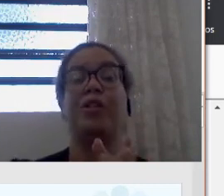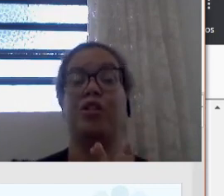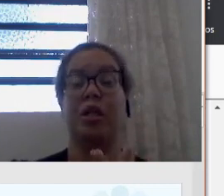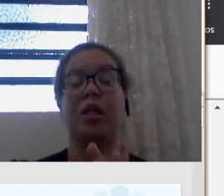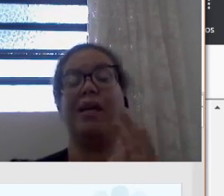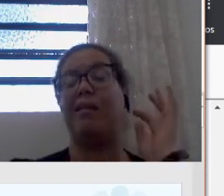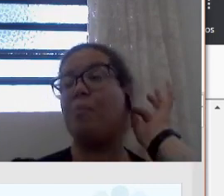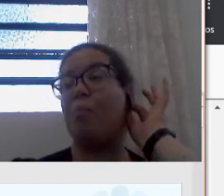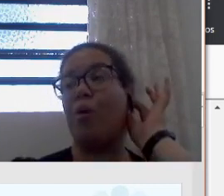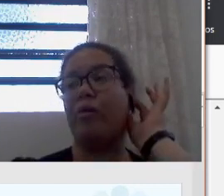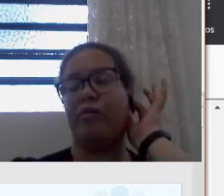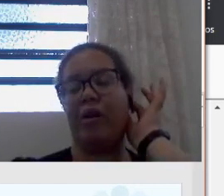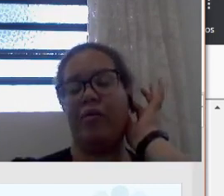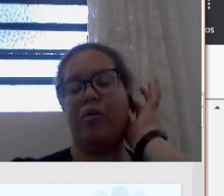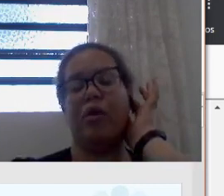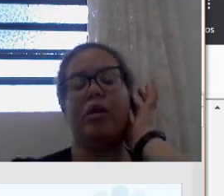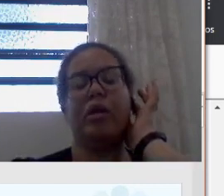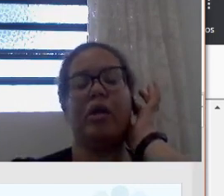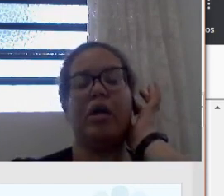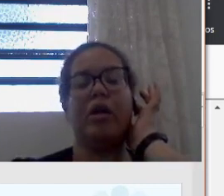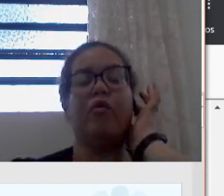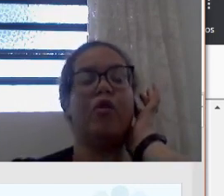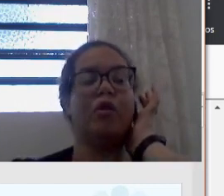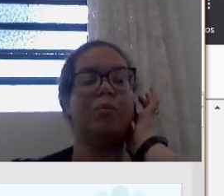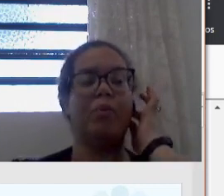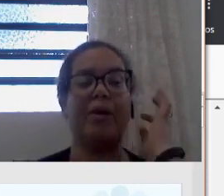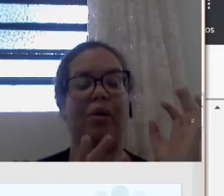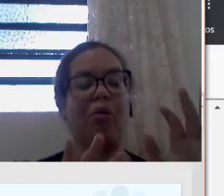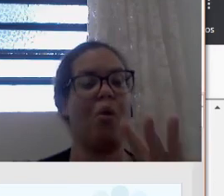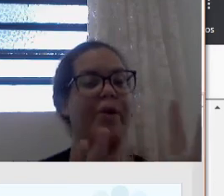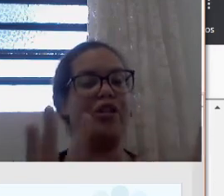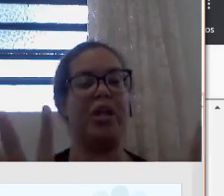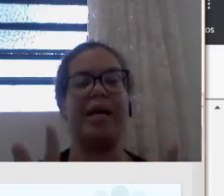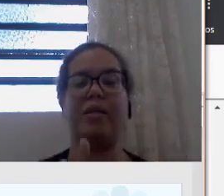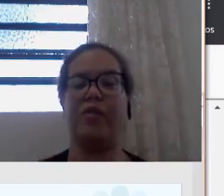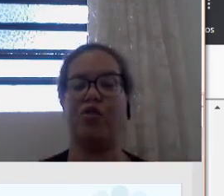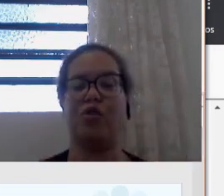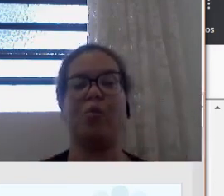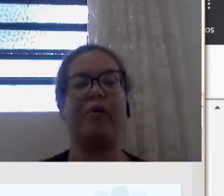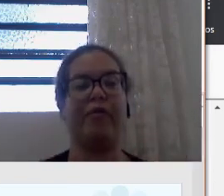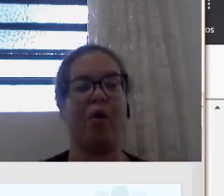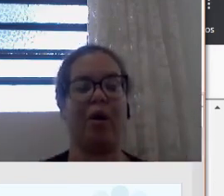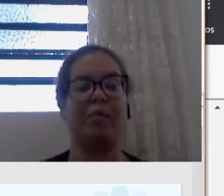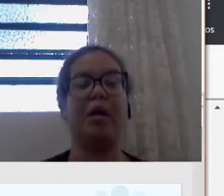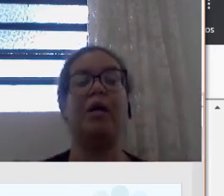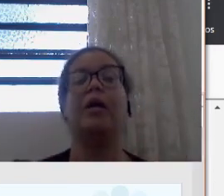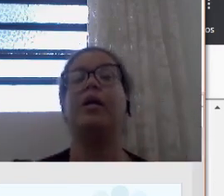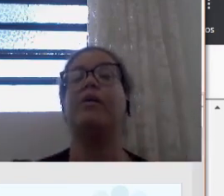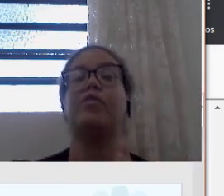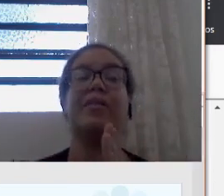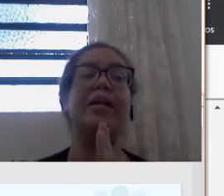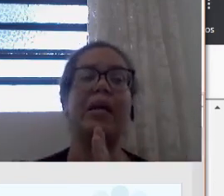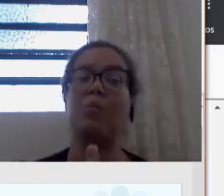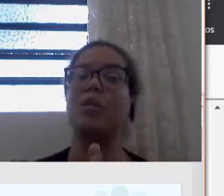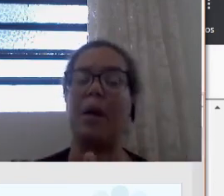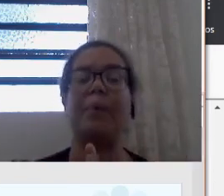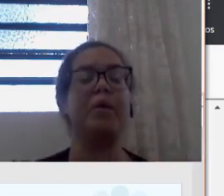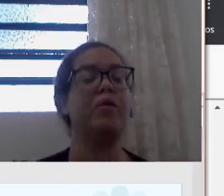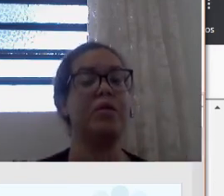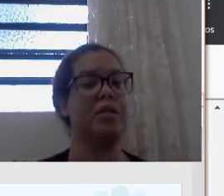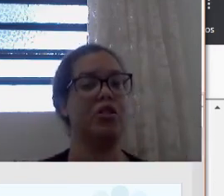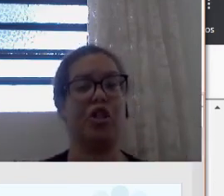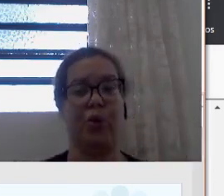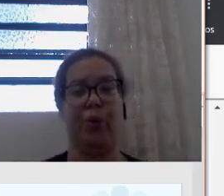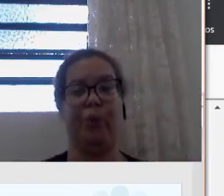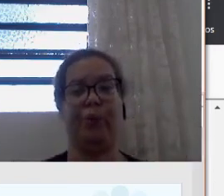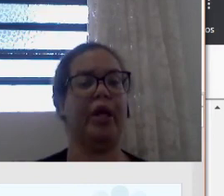eu vou pedir, por favor, eu vou compartilhar esse vídeo de alguma forma e você vai ter que mostrar para